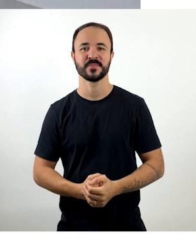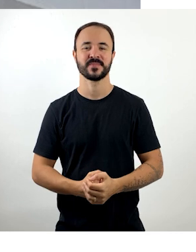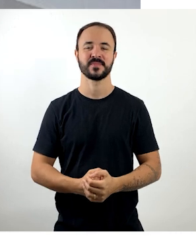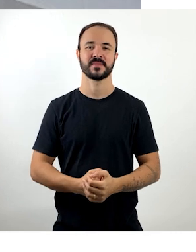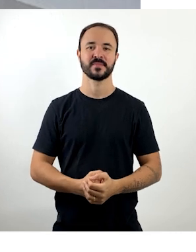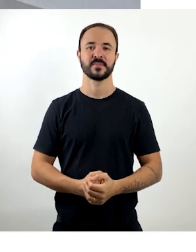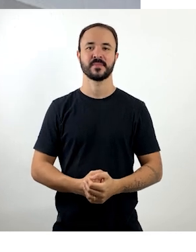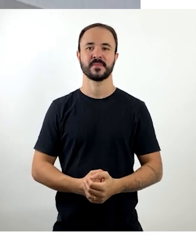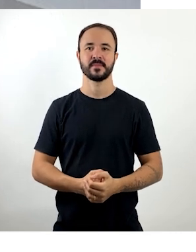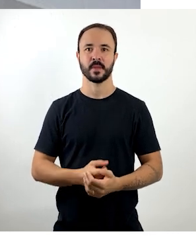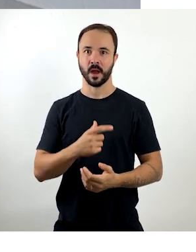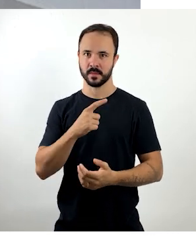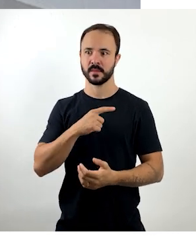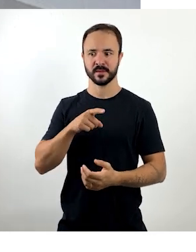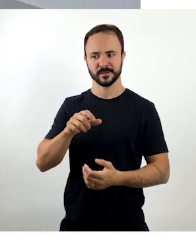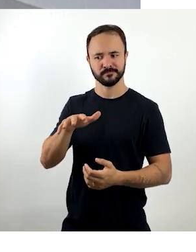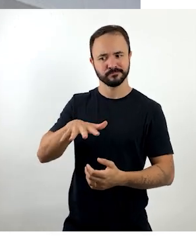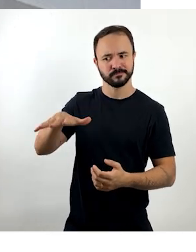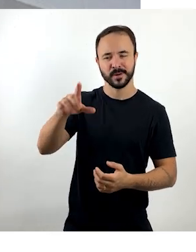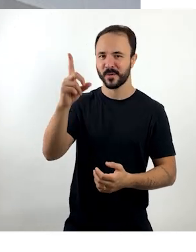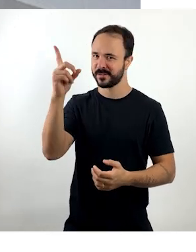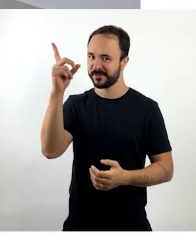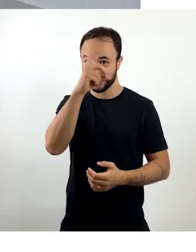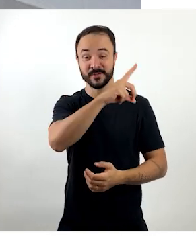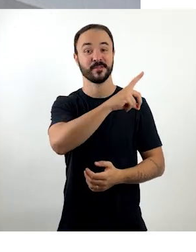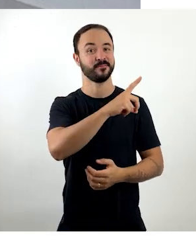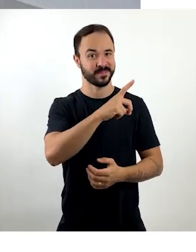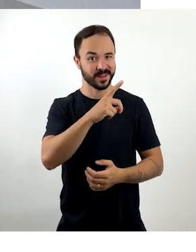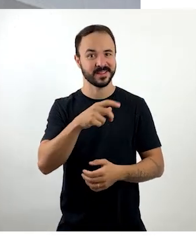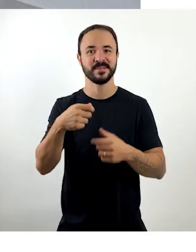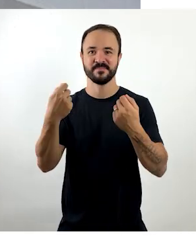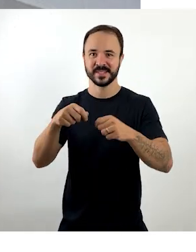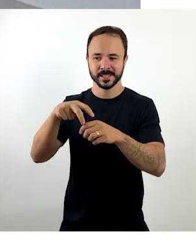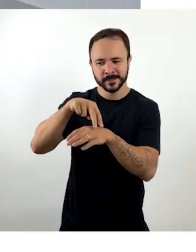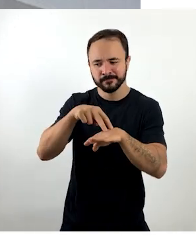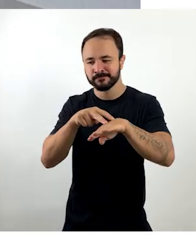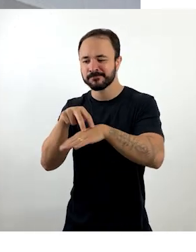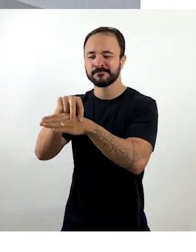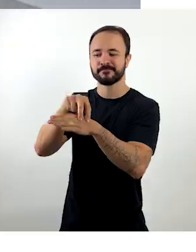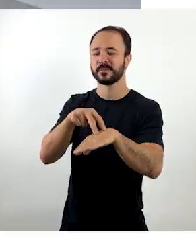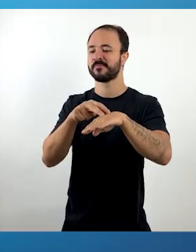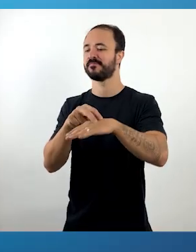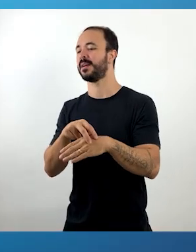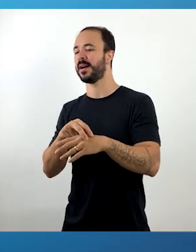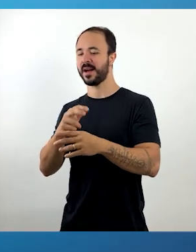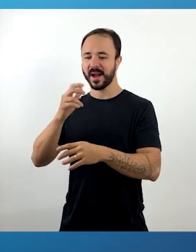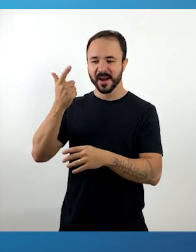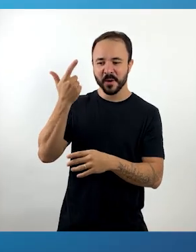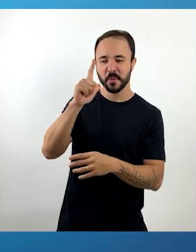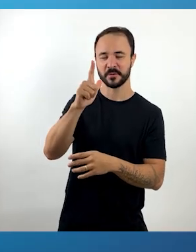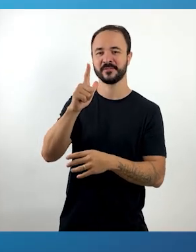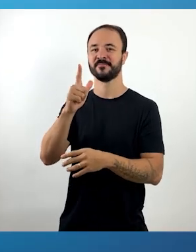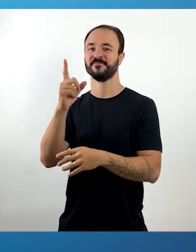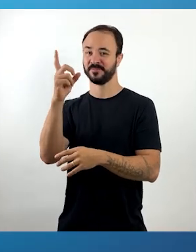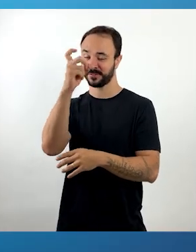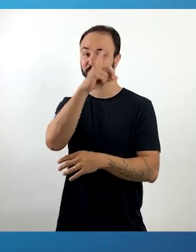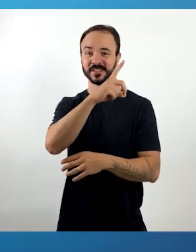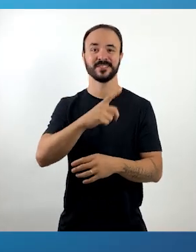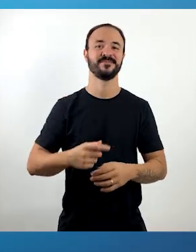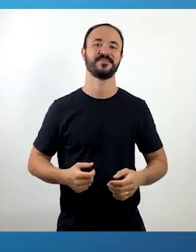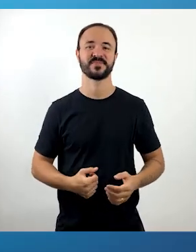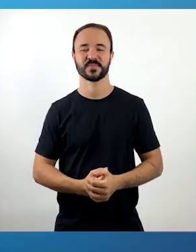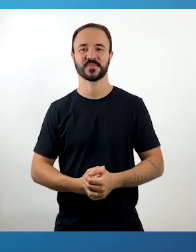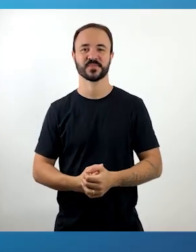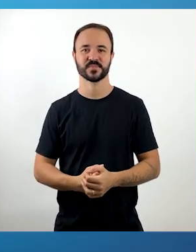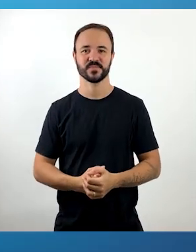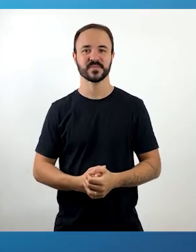ele também T alguns eh grau de dificuldade de desenvolver as suas manobras é importante destacar também que dentro